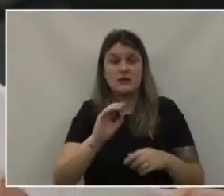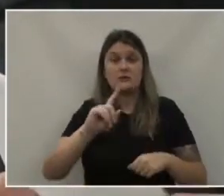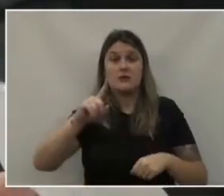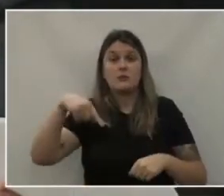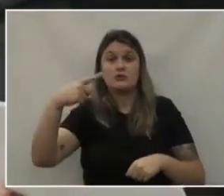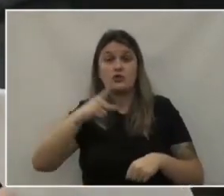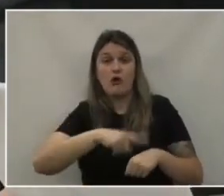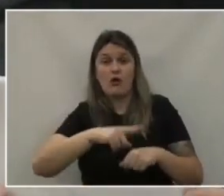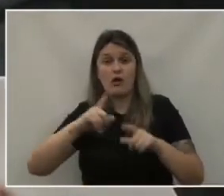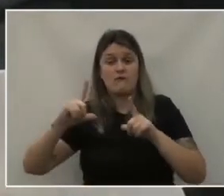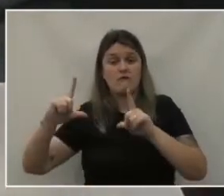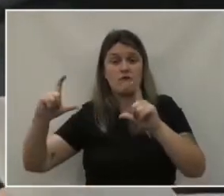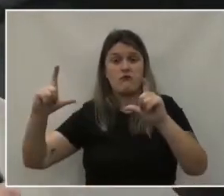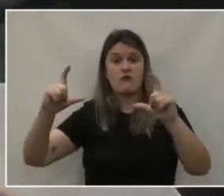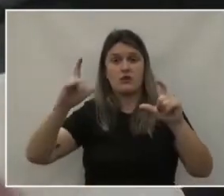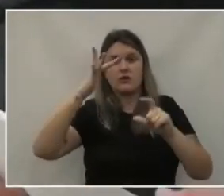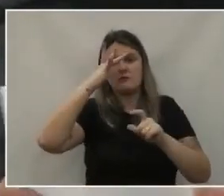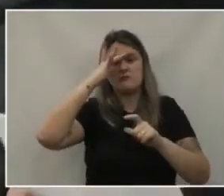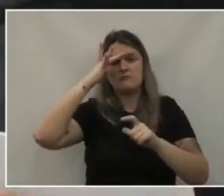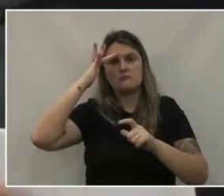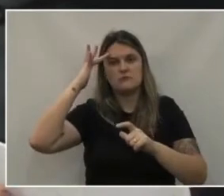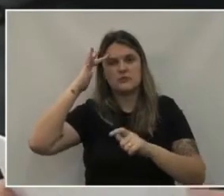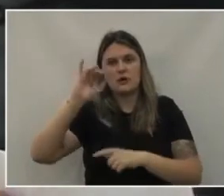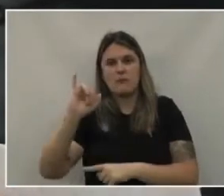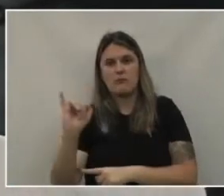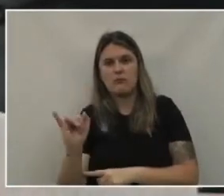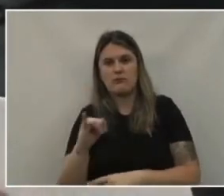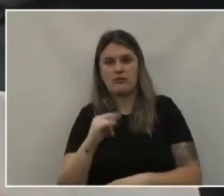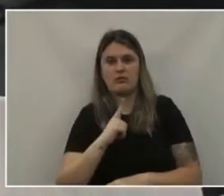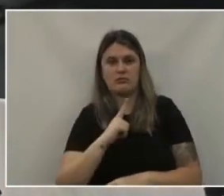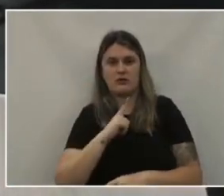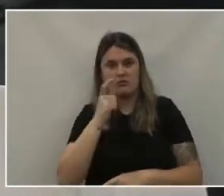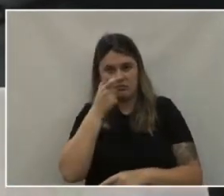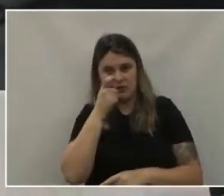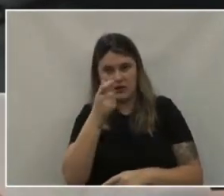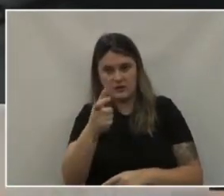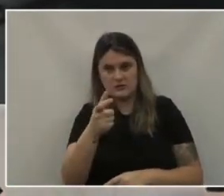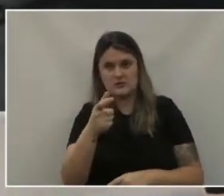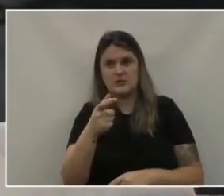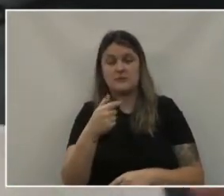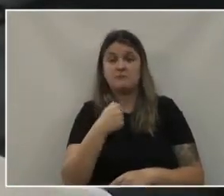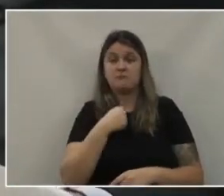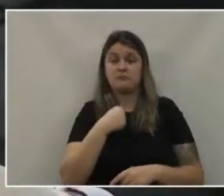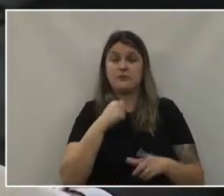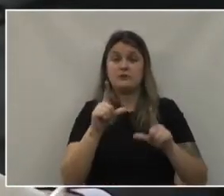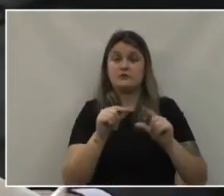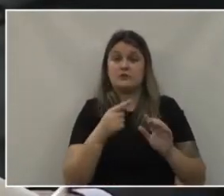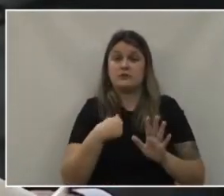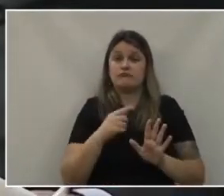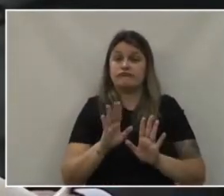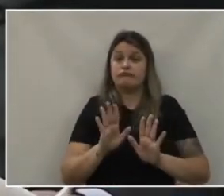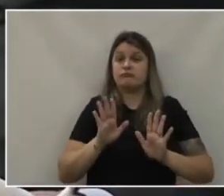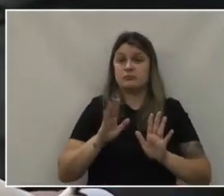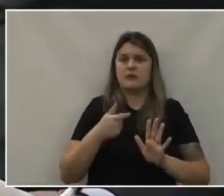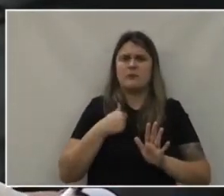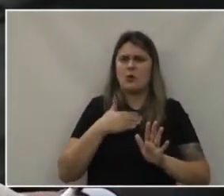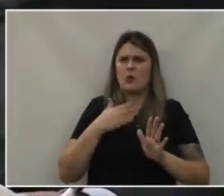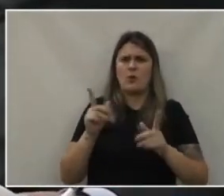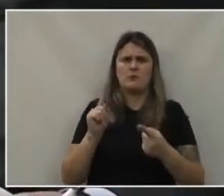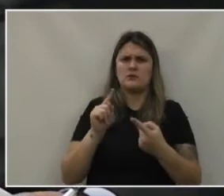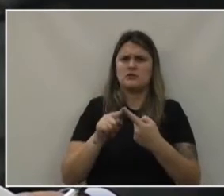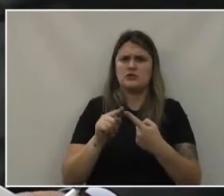hora de bater foto, apareceu muita gente. Aí decidi me retirar, porque o objetivo já